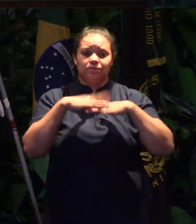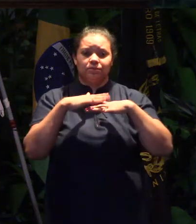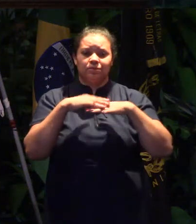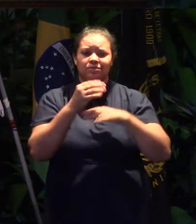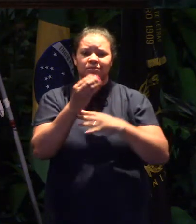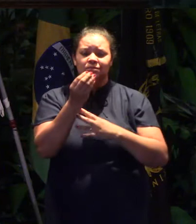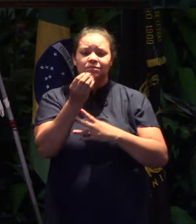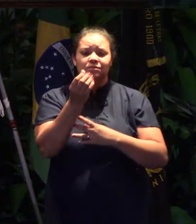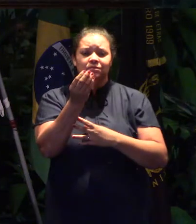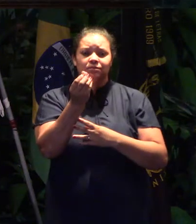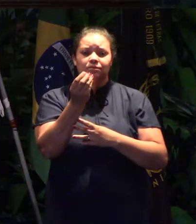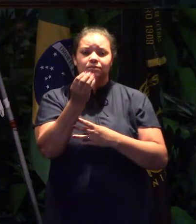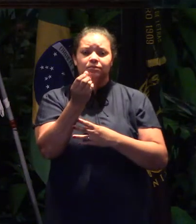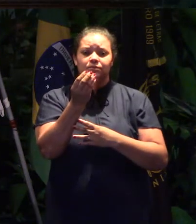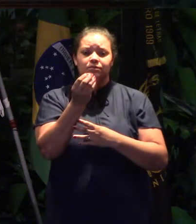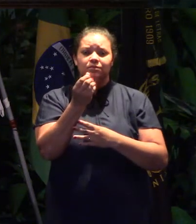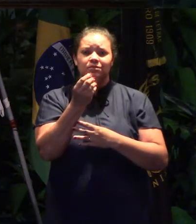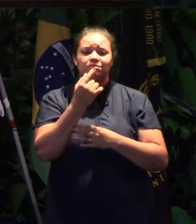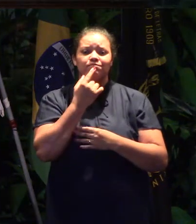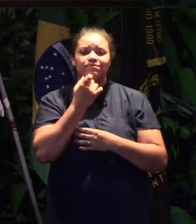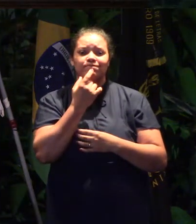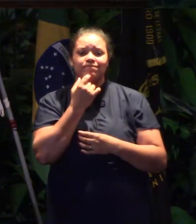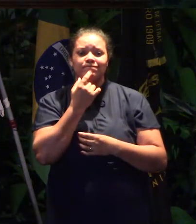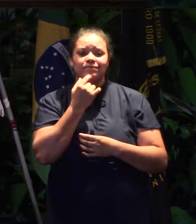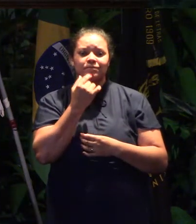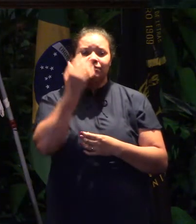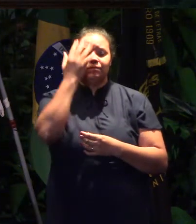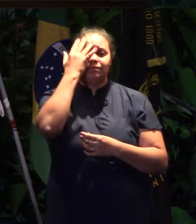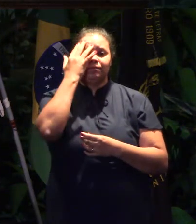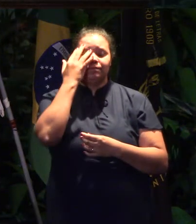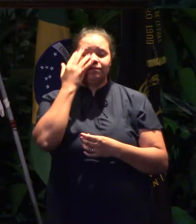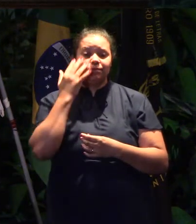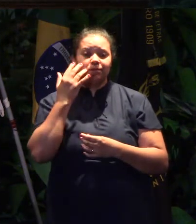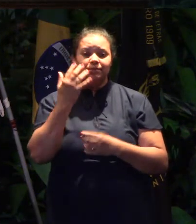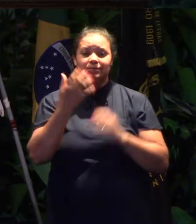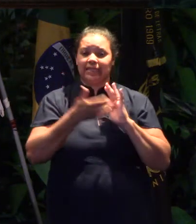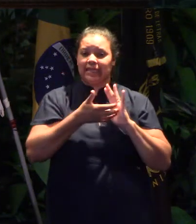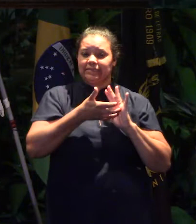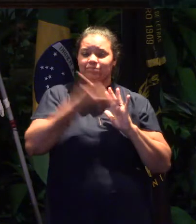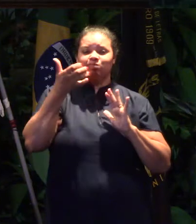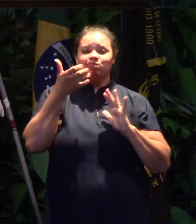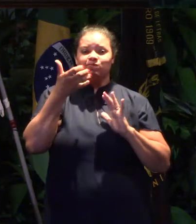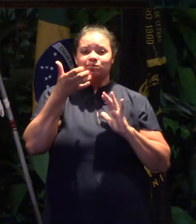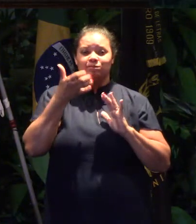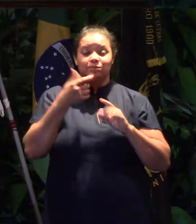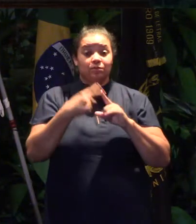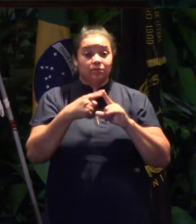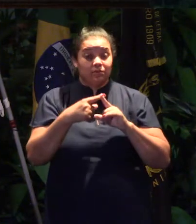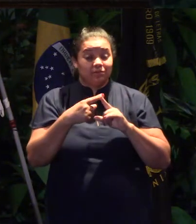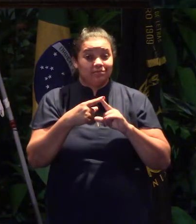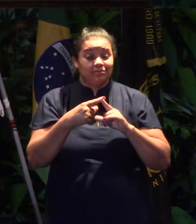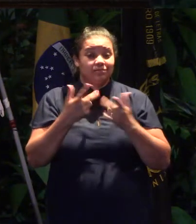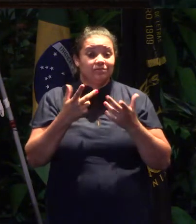dedos finos, a umidade do sangue, que já escorria do arranhão, deixado na testa por um